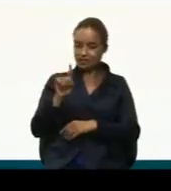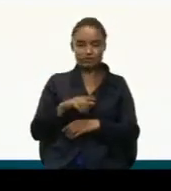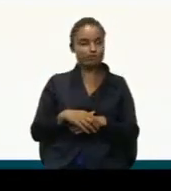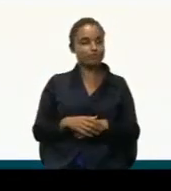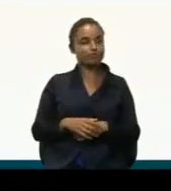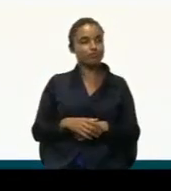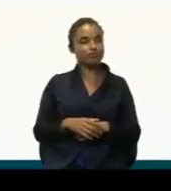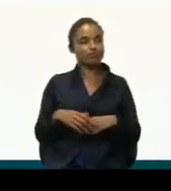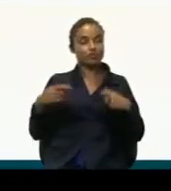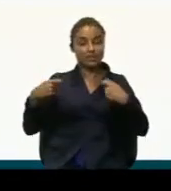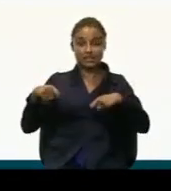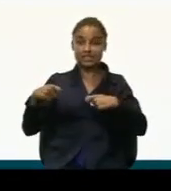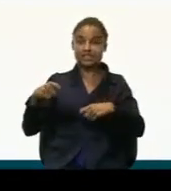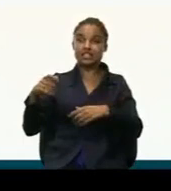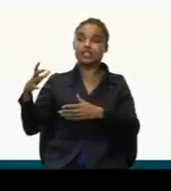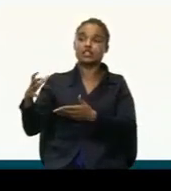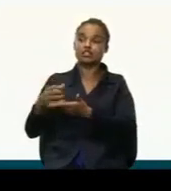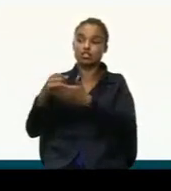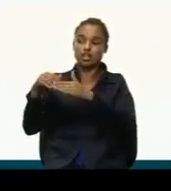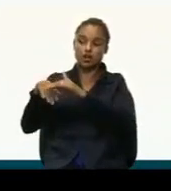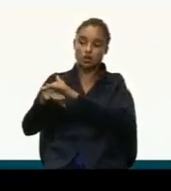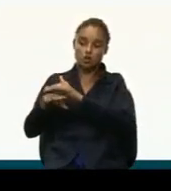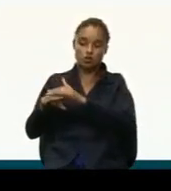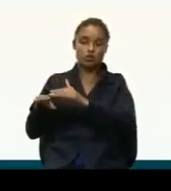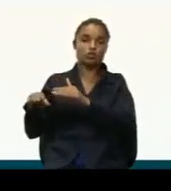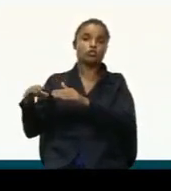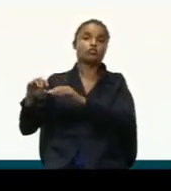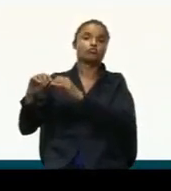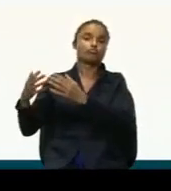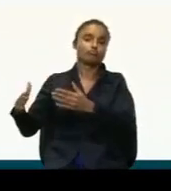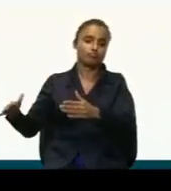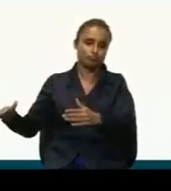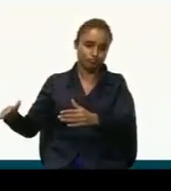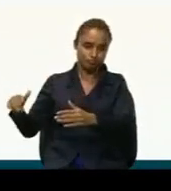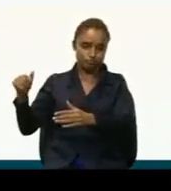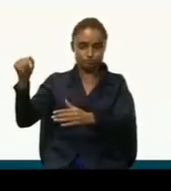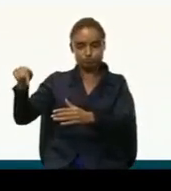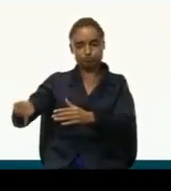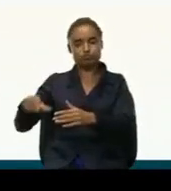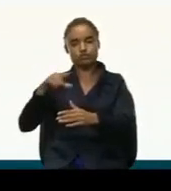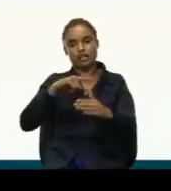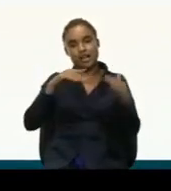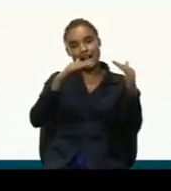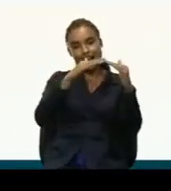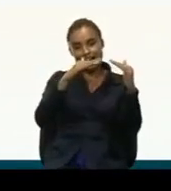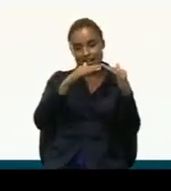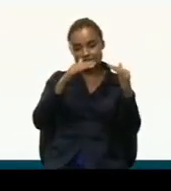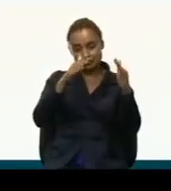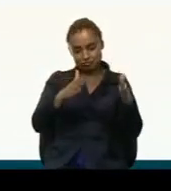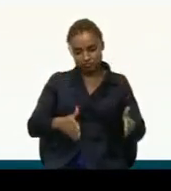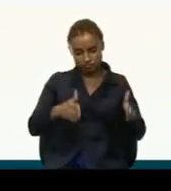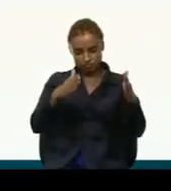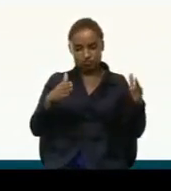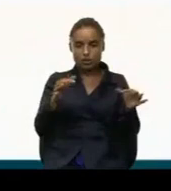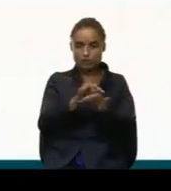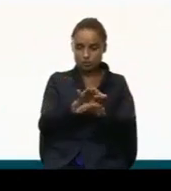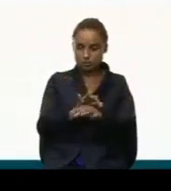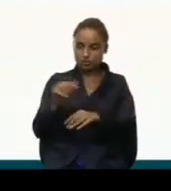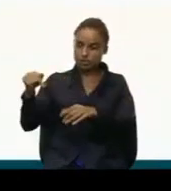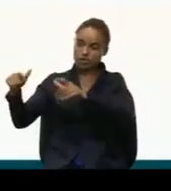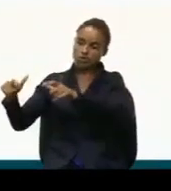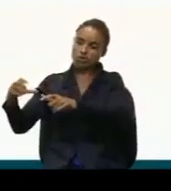Norma Regulamentadora 18. E ela, além de muitos outros itens que ela fala sobre canteiro de